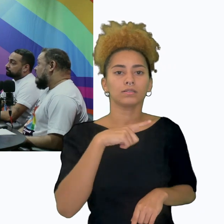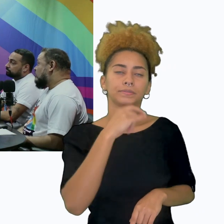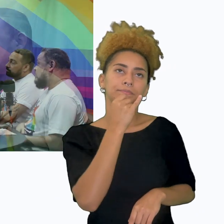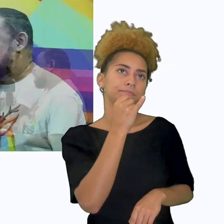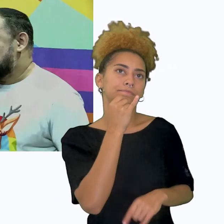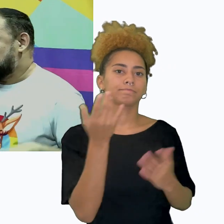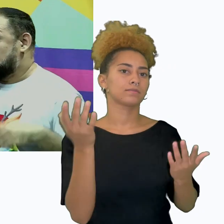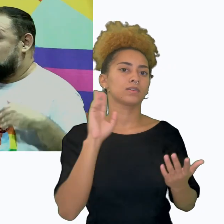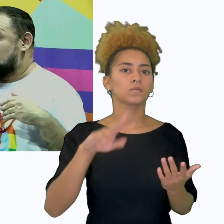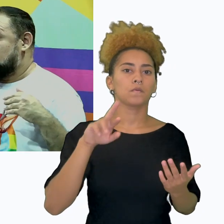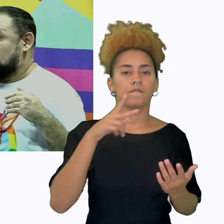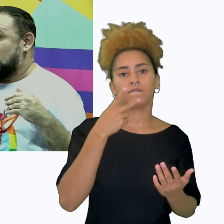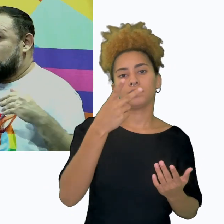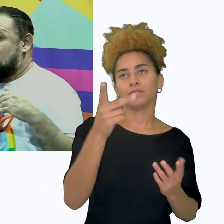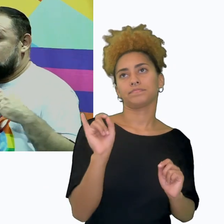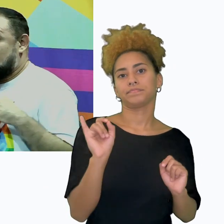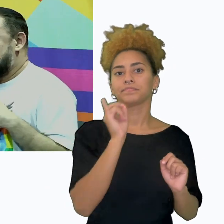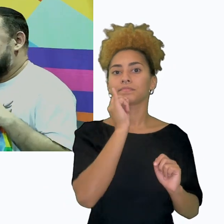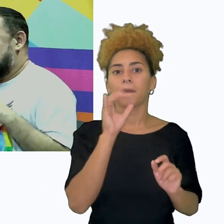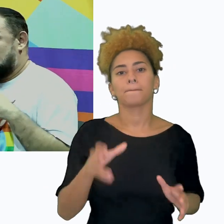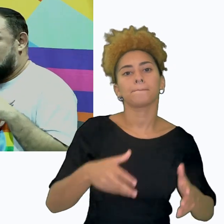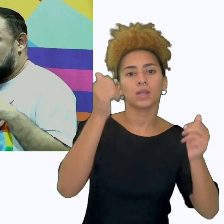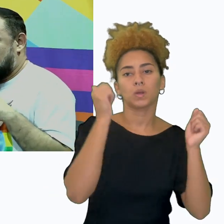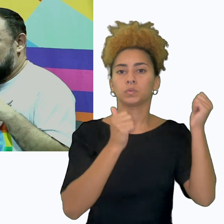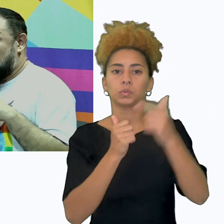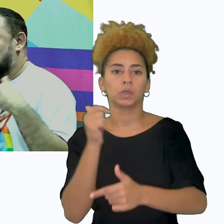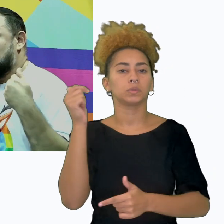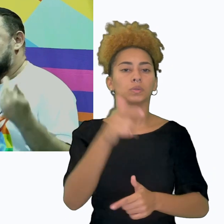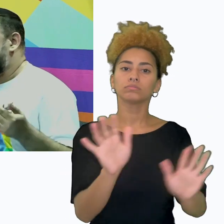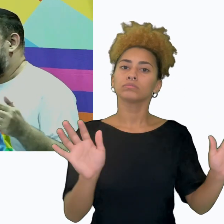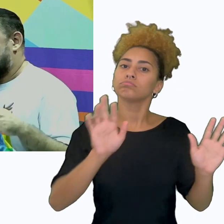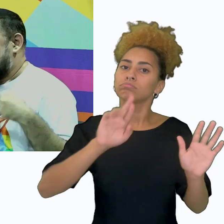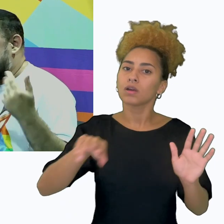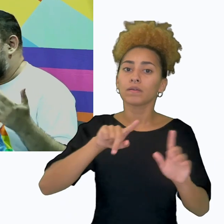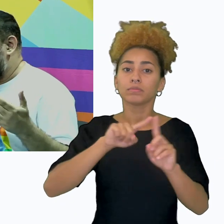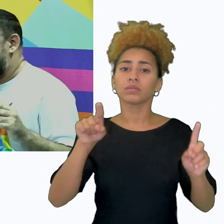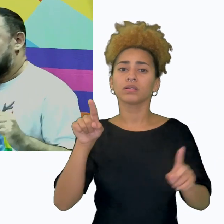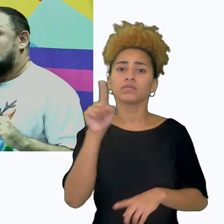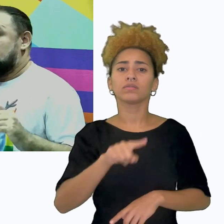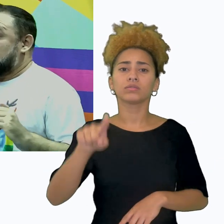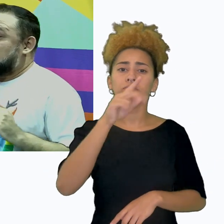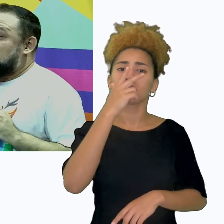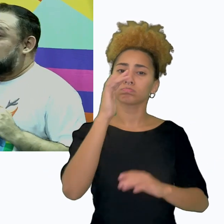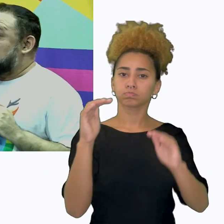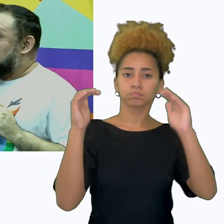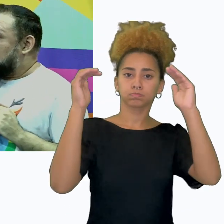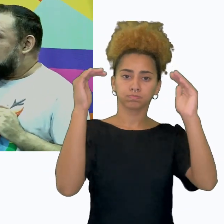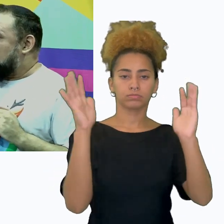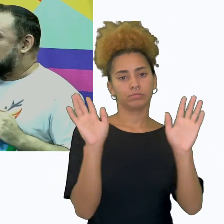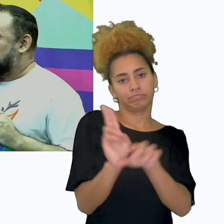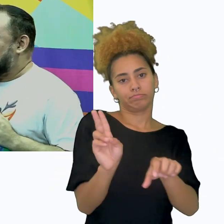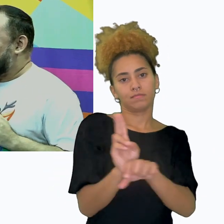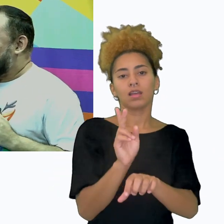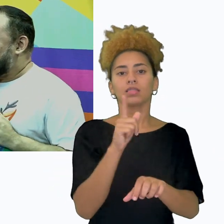sim. você tinha, digamos, não é dizendo que seja melhor do que os outros, do que as outras, mas você estava um nível a